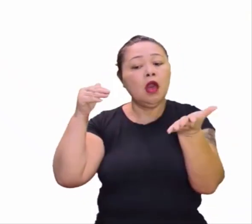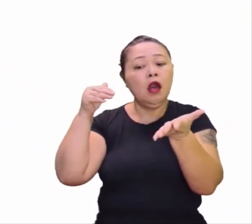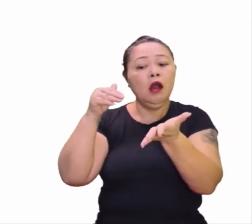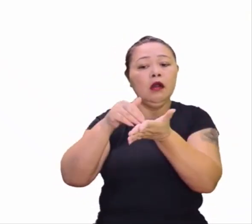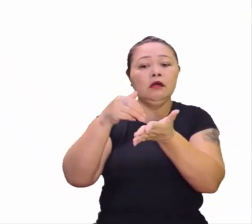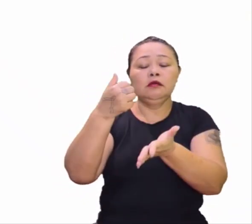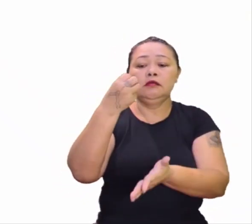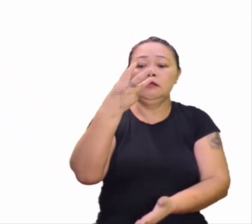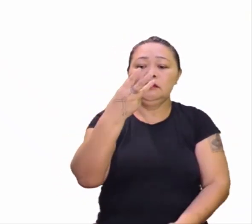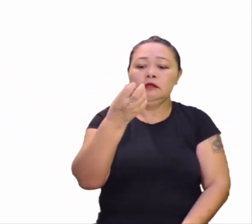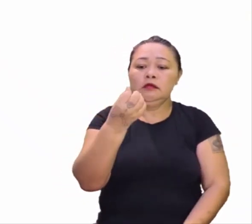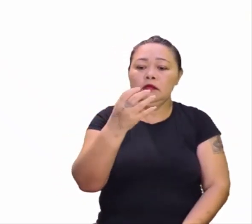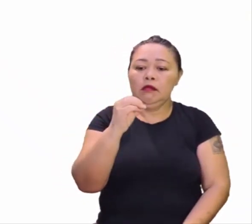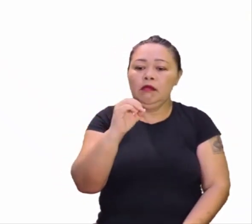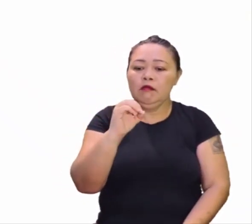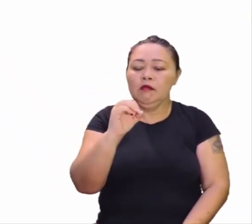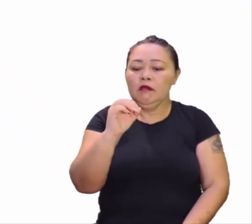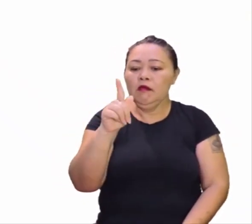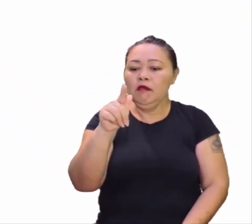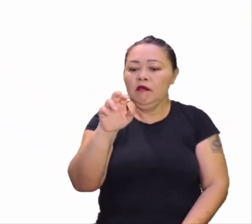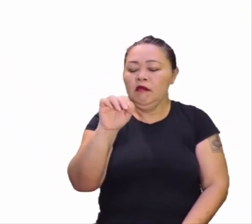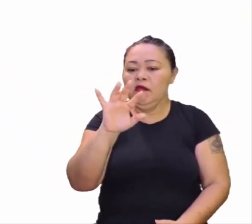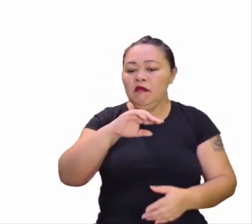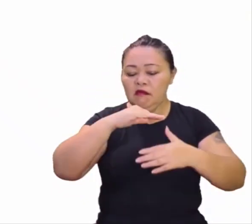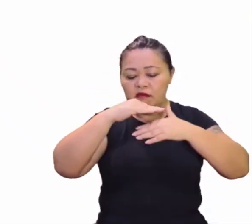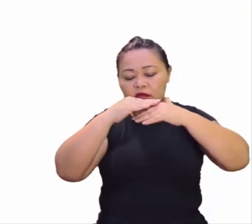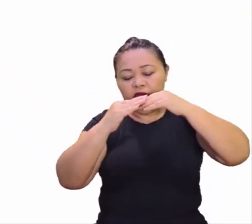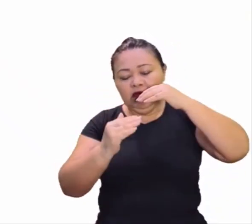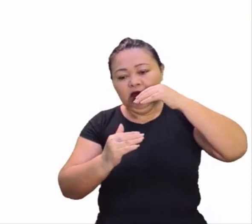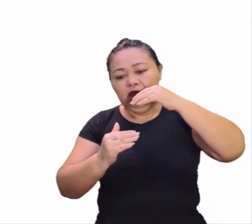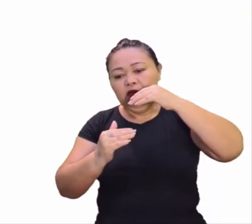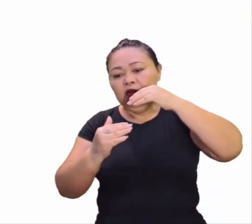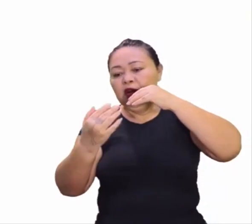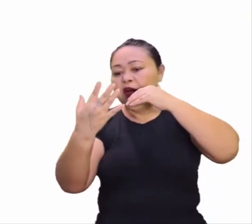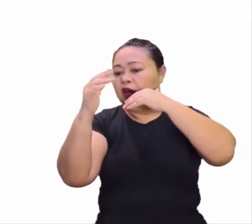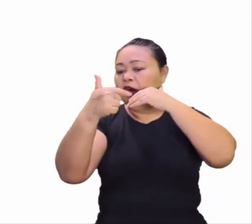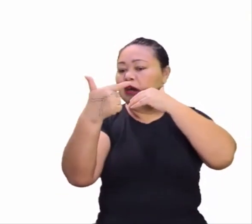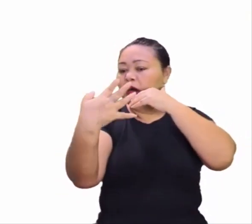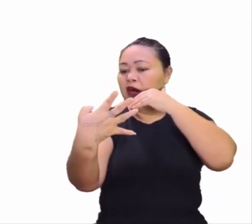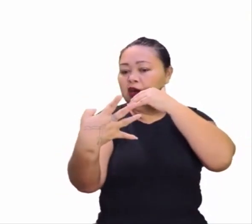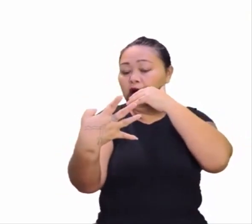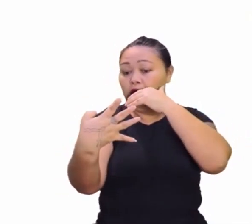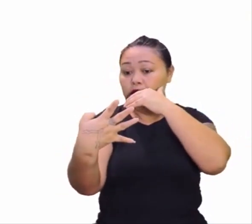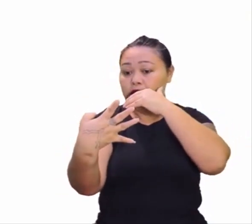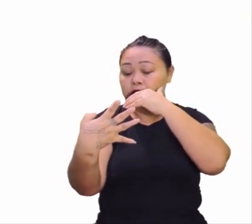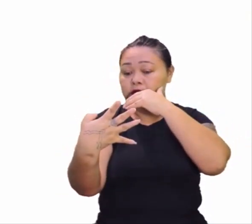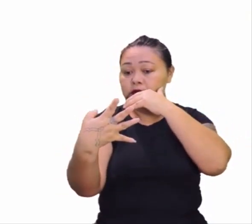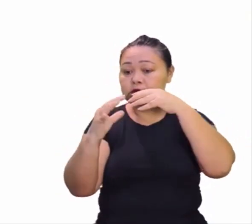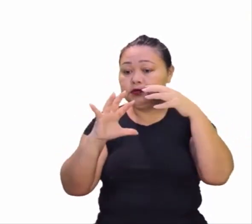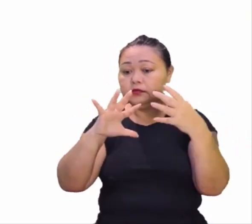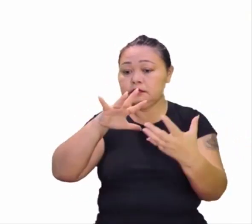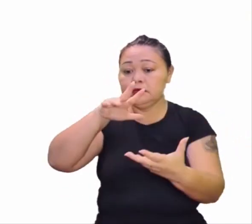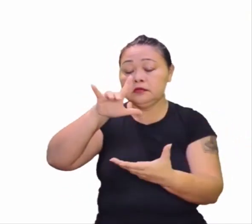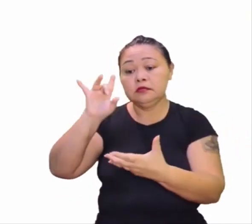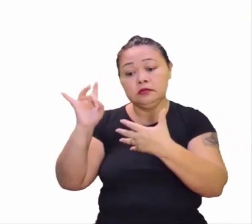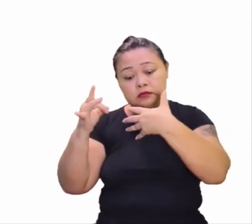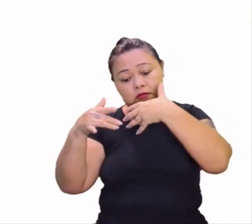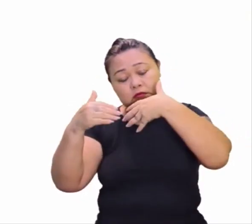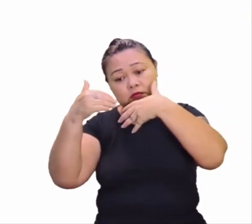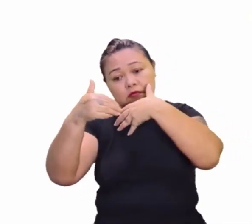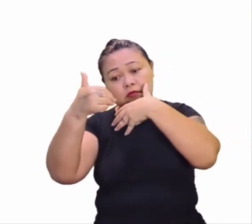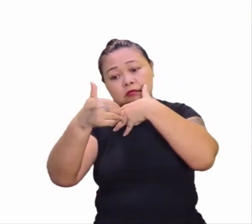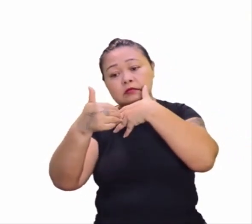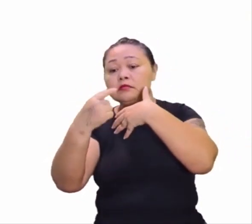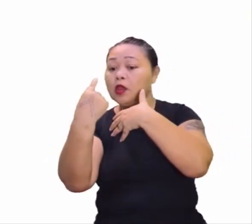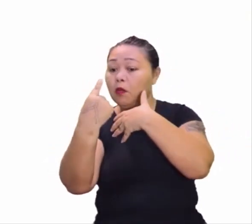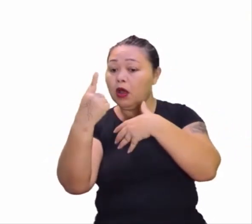das 360 graus, que é um círculo perfeito. São 24 fusos que a gente tem a nível mundial e cada fuso